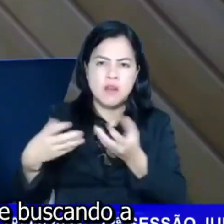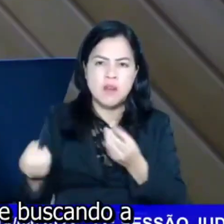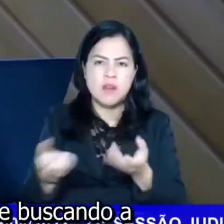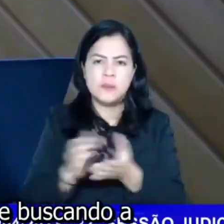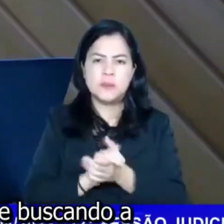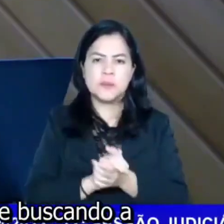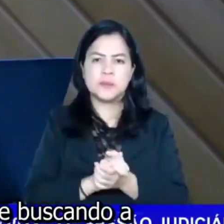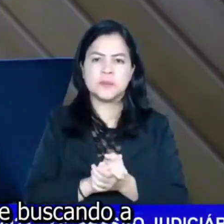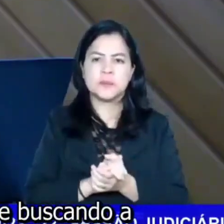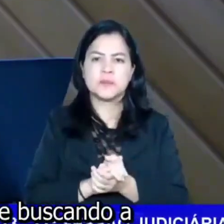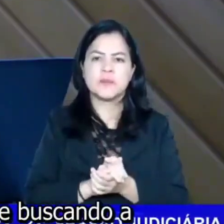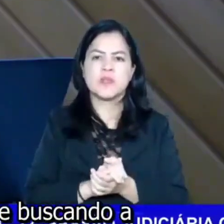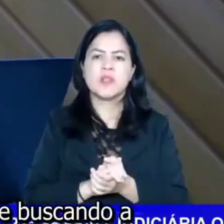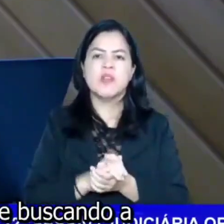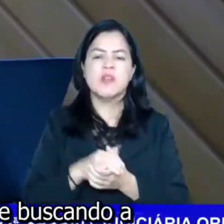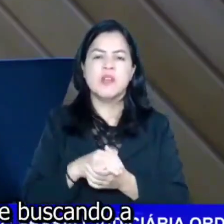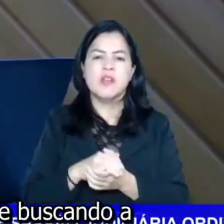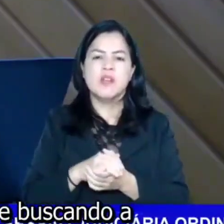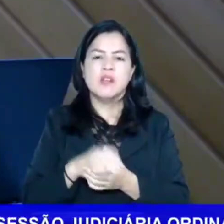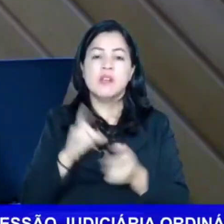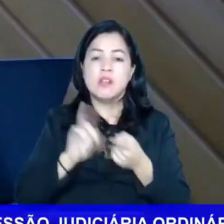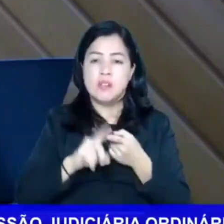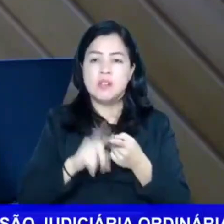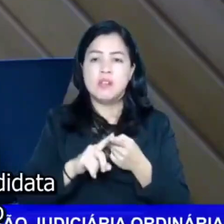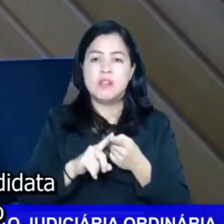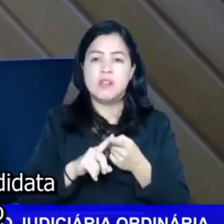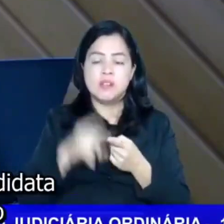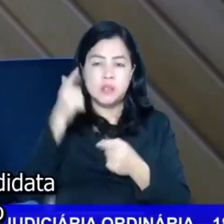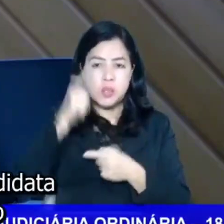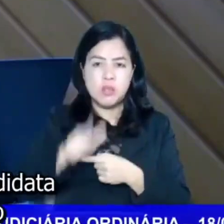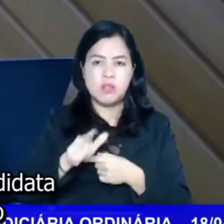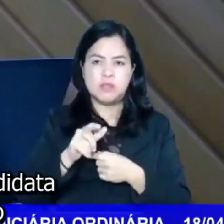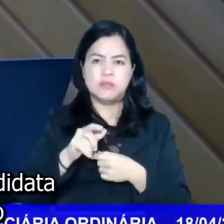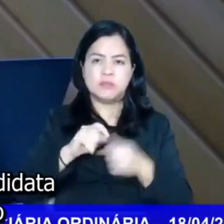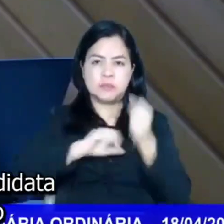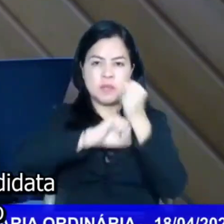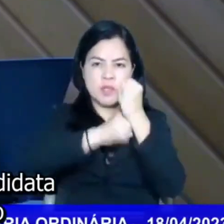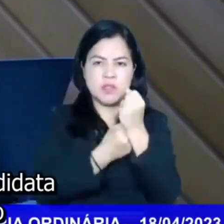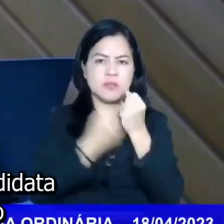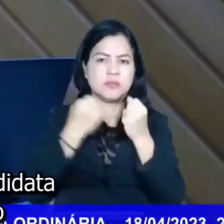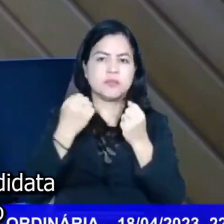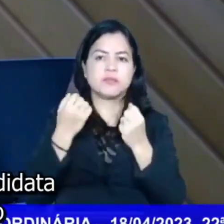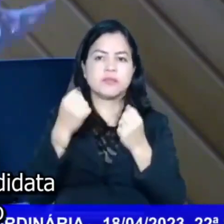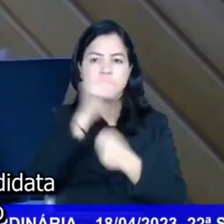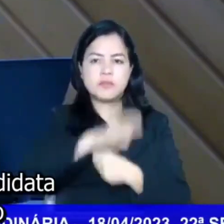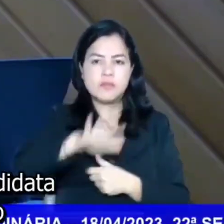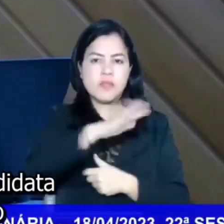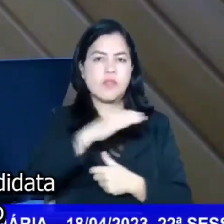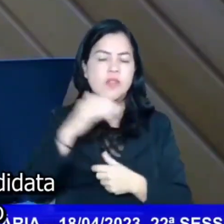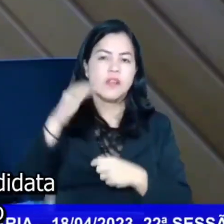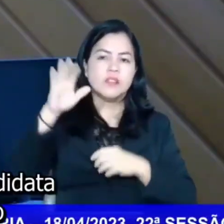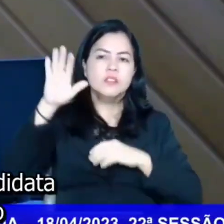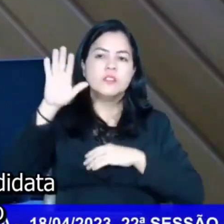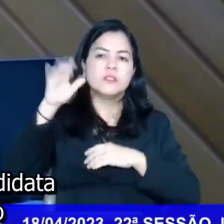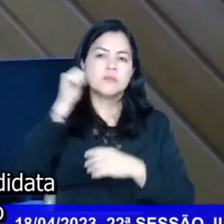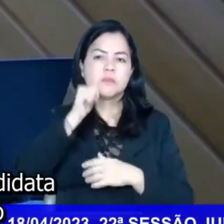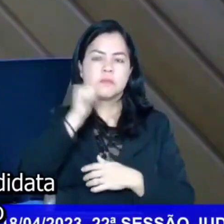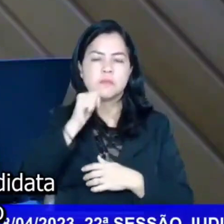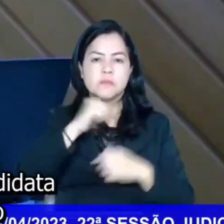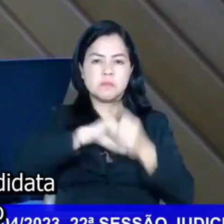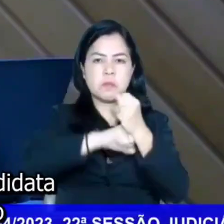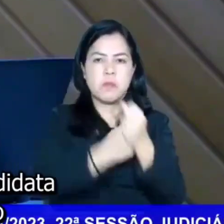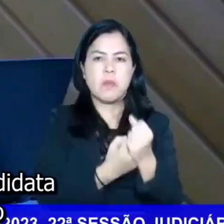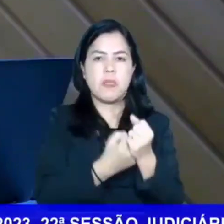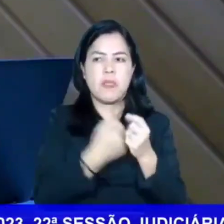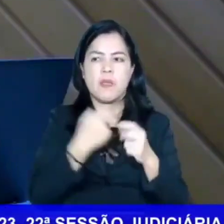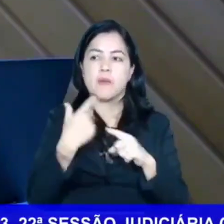fazer, inclusive buscando o bloqueio das contas da Nacional, da candidata, para que fosse refeita